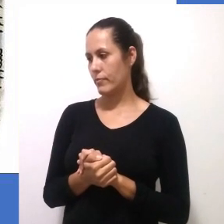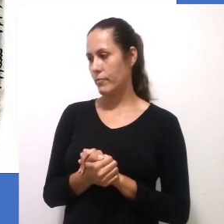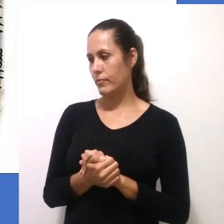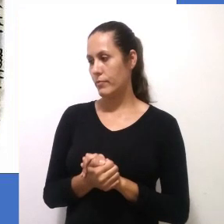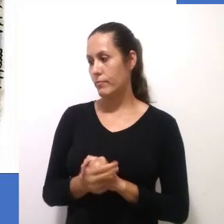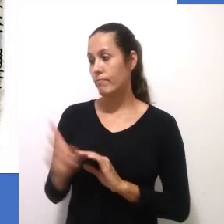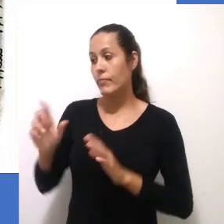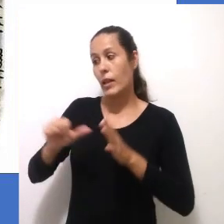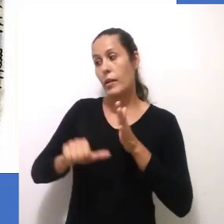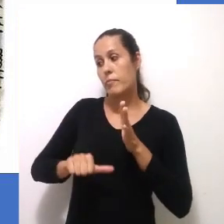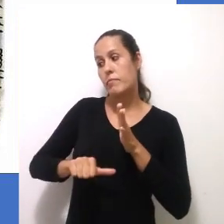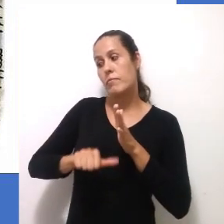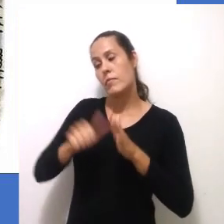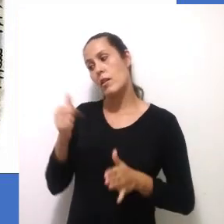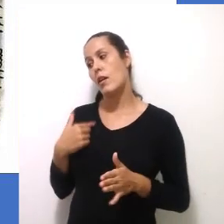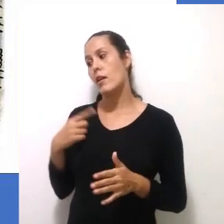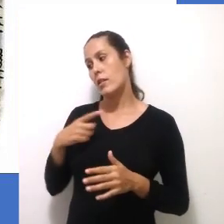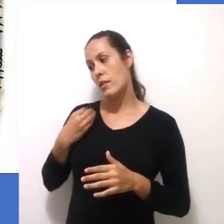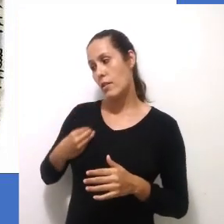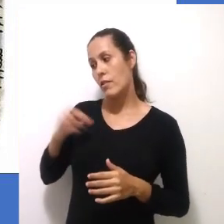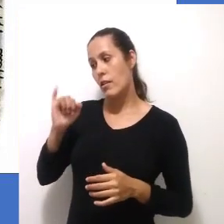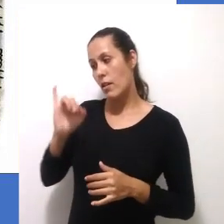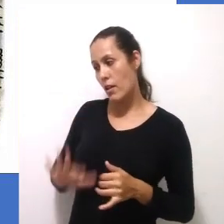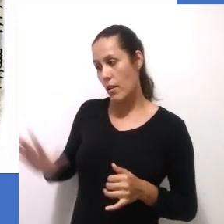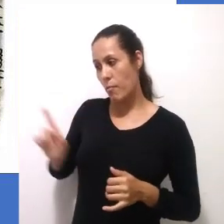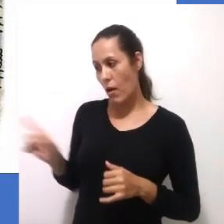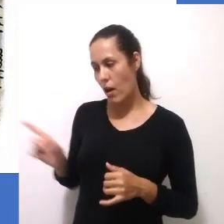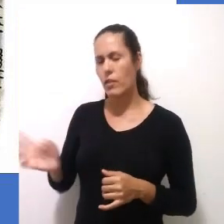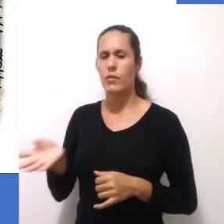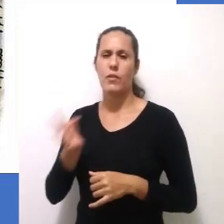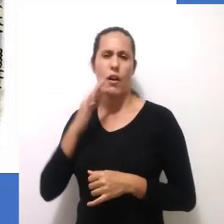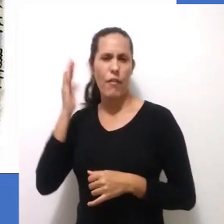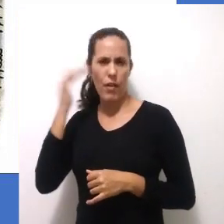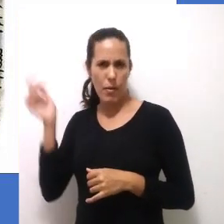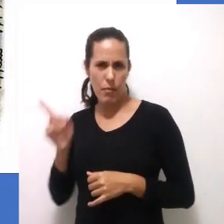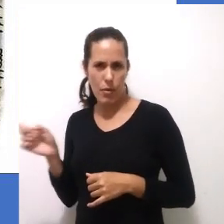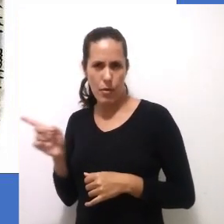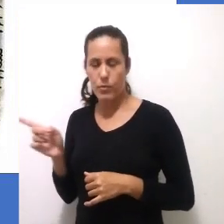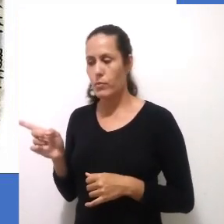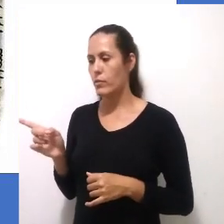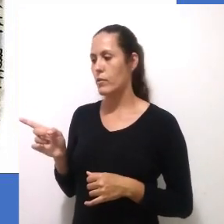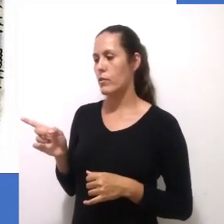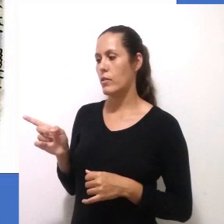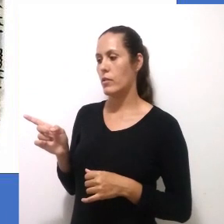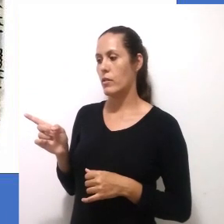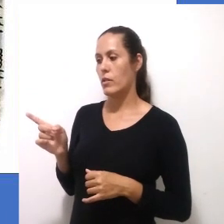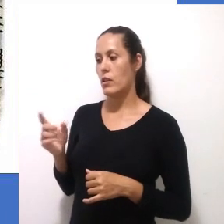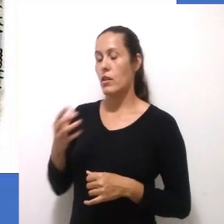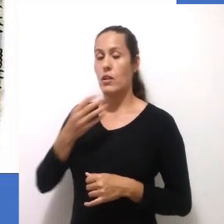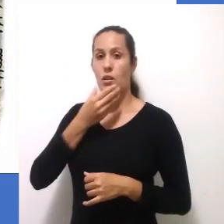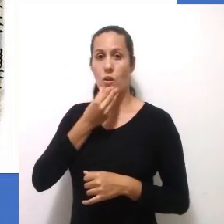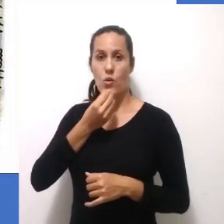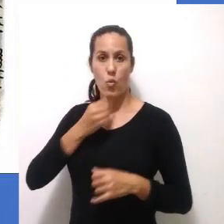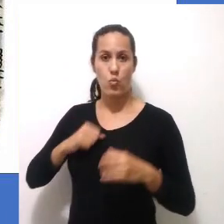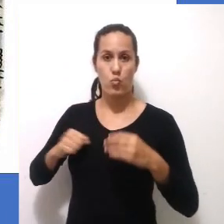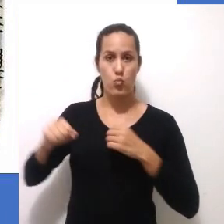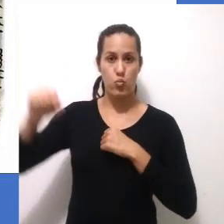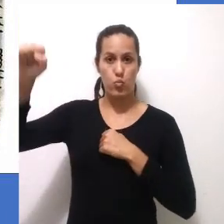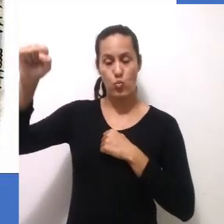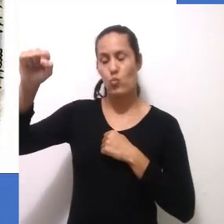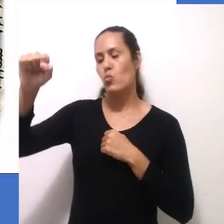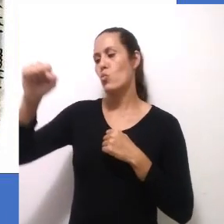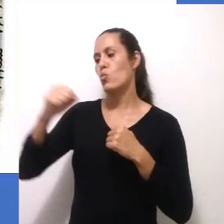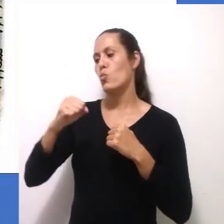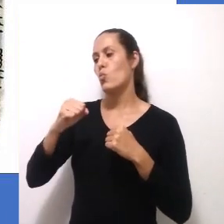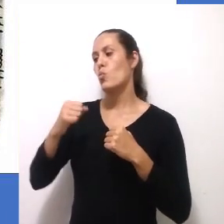First of all, primeiramente, a gente tem uma figura que é bastante conhecida, superhero, Superman,